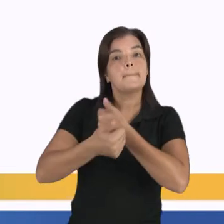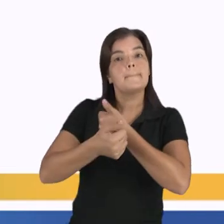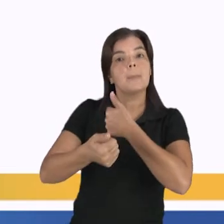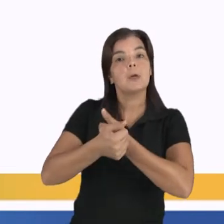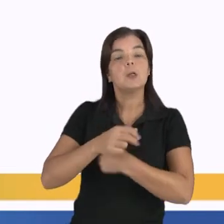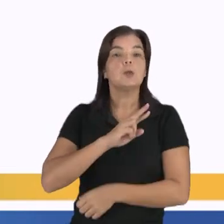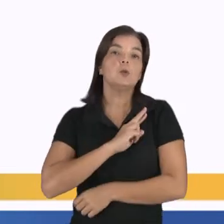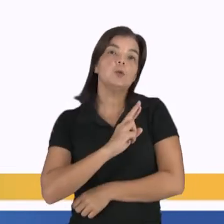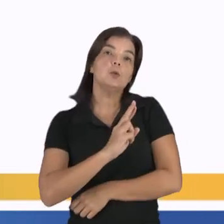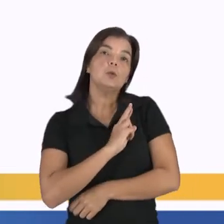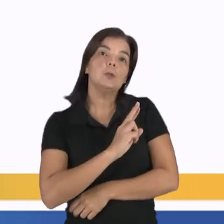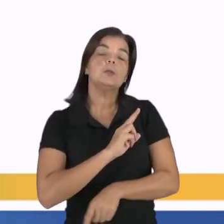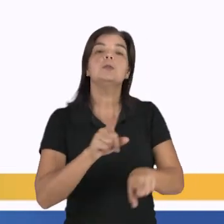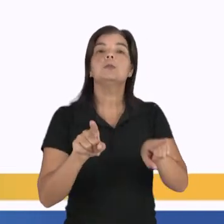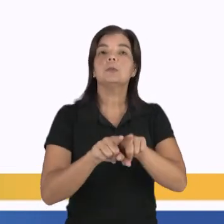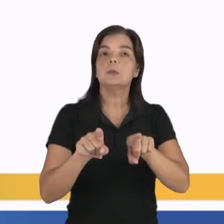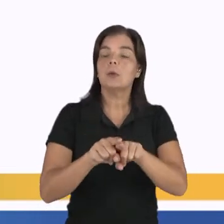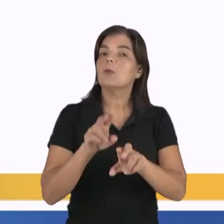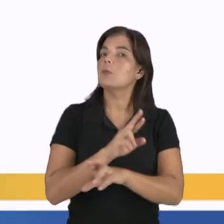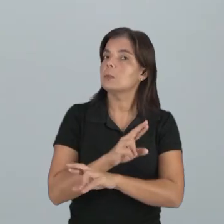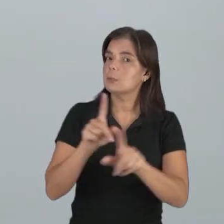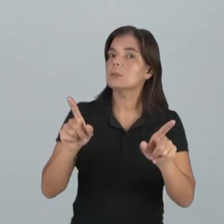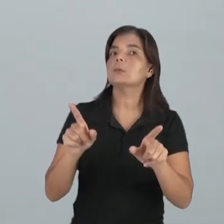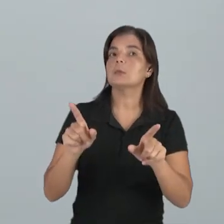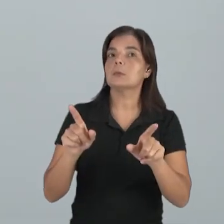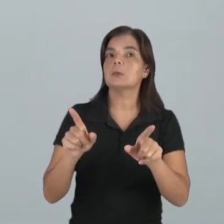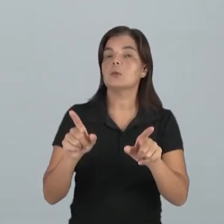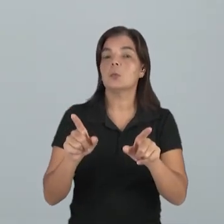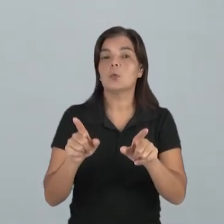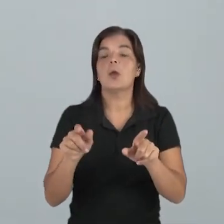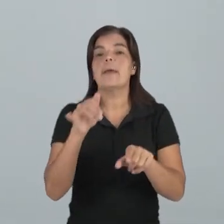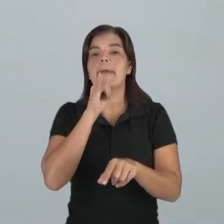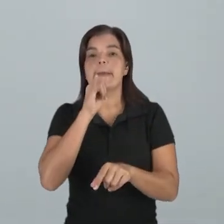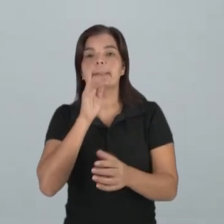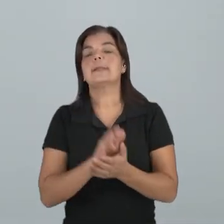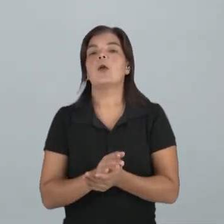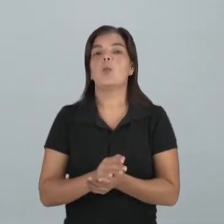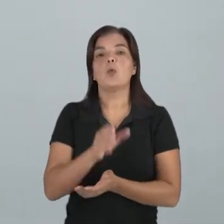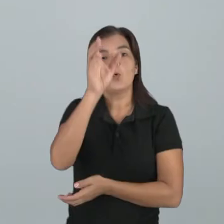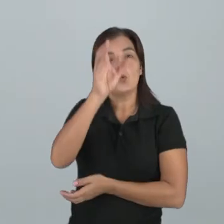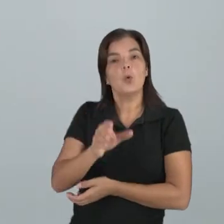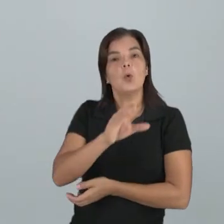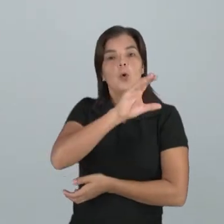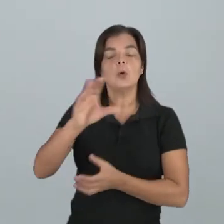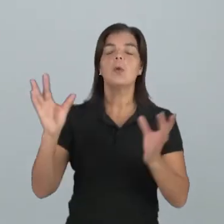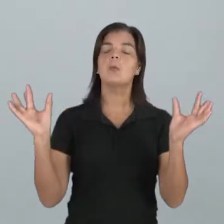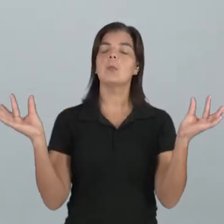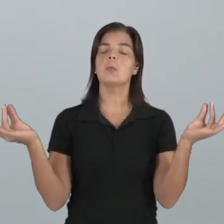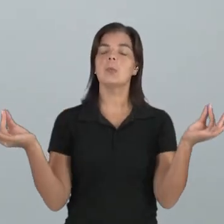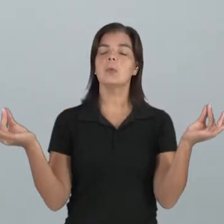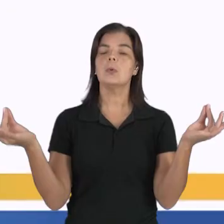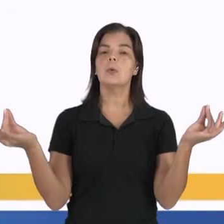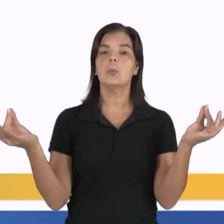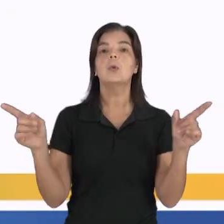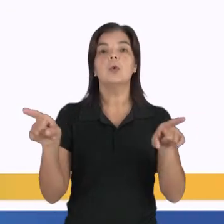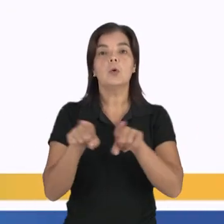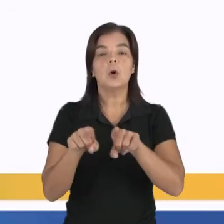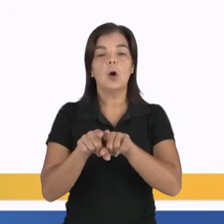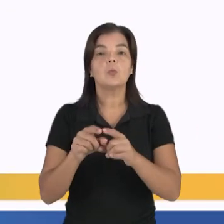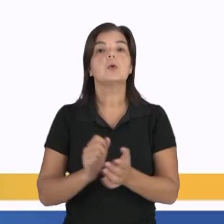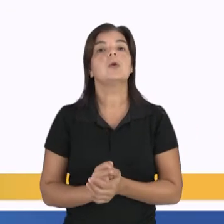entre religiões muito diferentes entre si. Cristianismo e budismo, por exemplo, né?